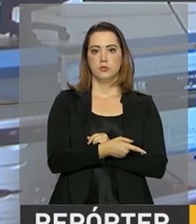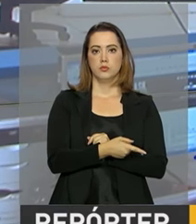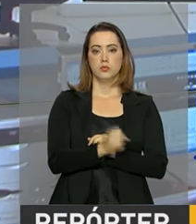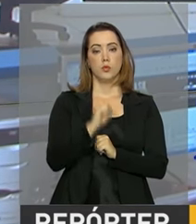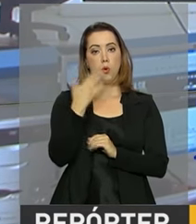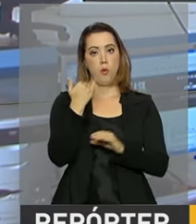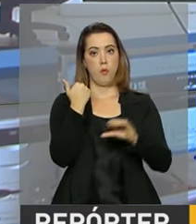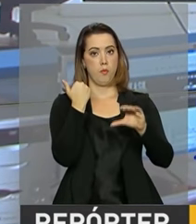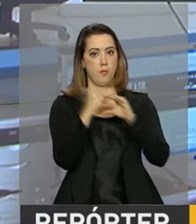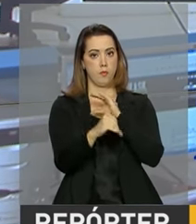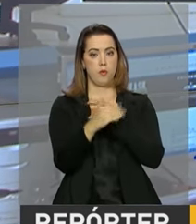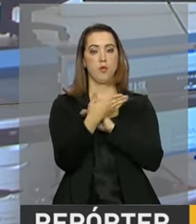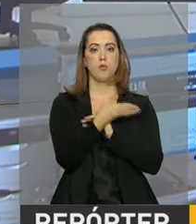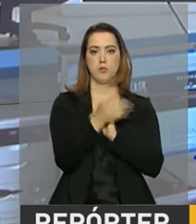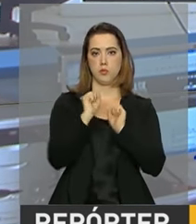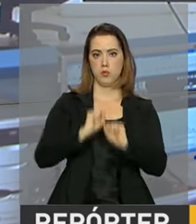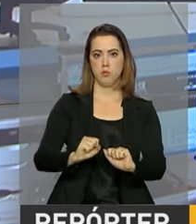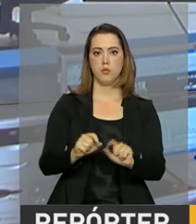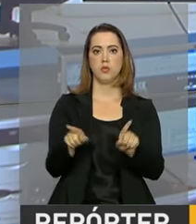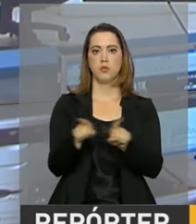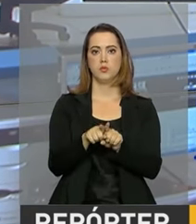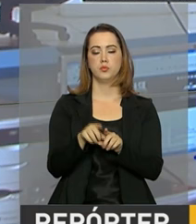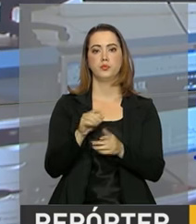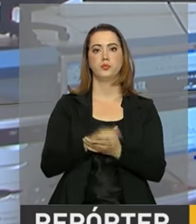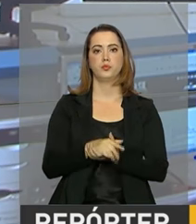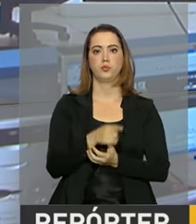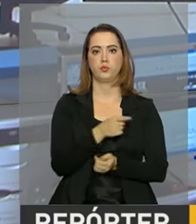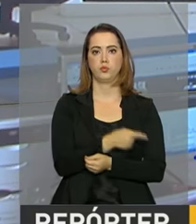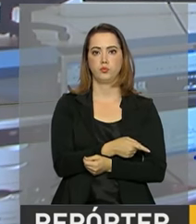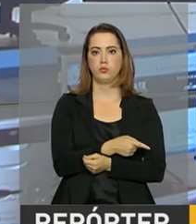61 99213-1031, ou então enviar um e-mail,